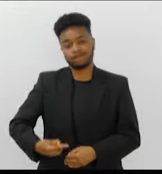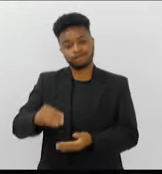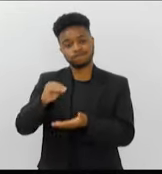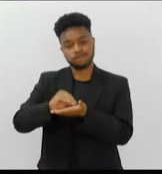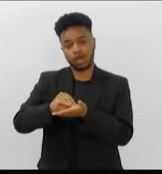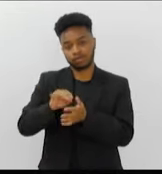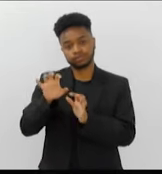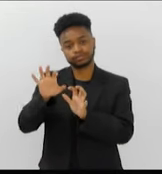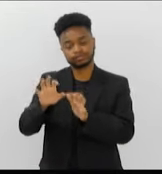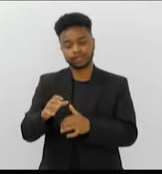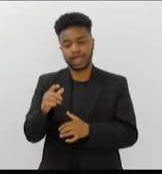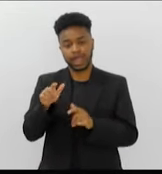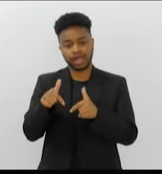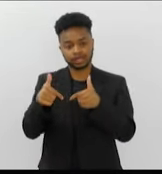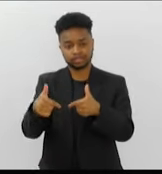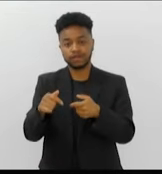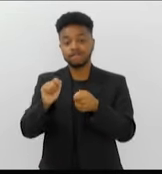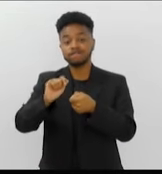exatamente isso,